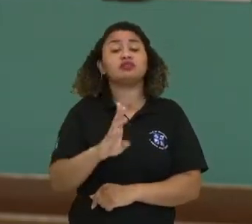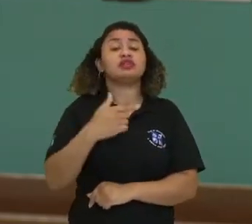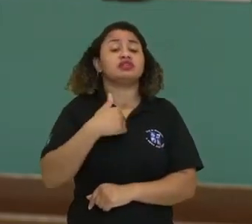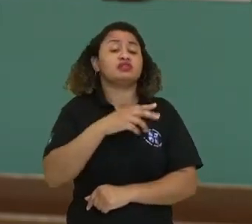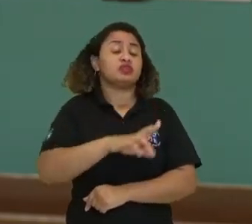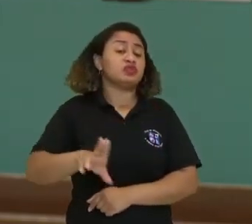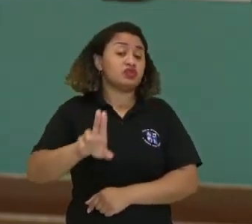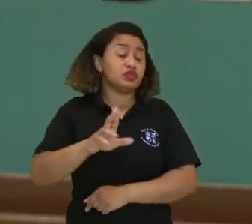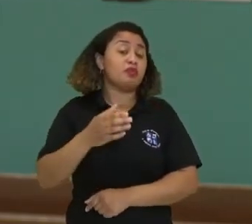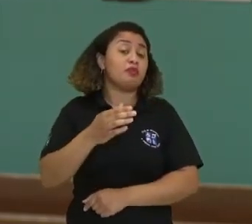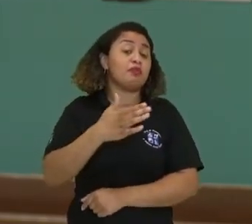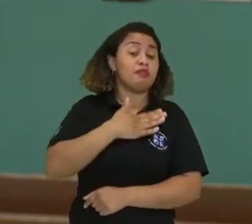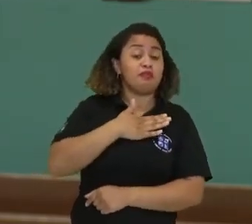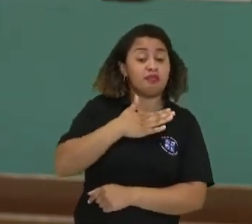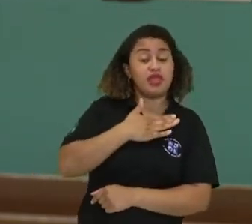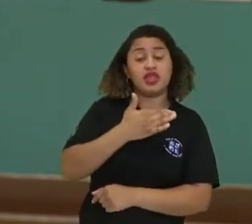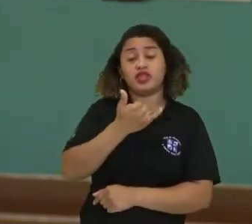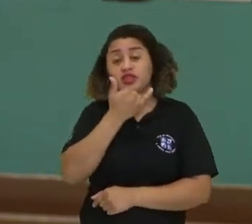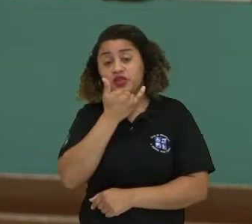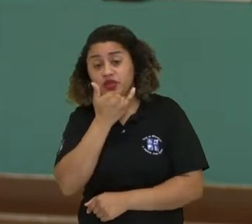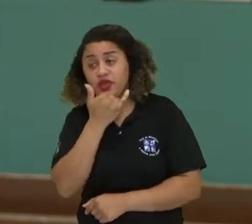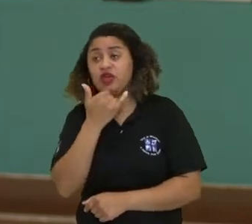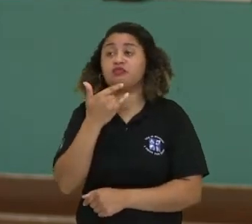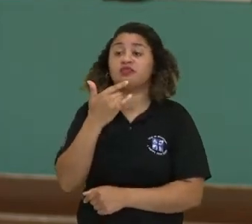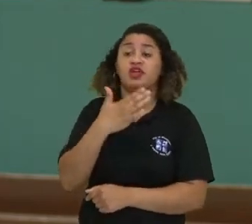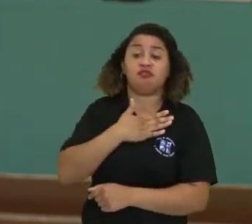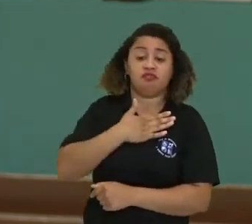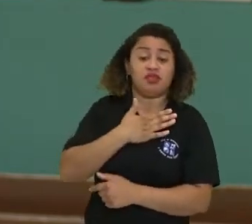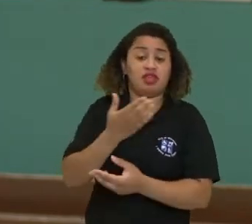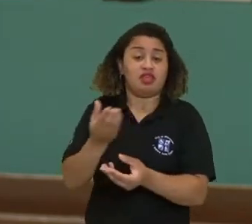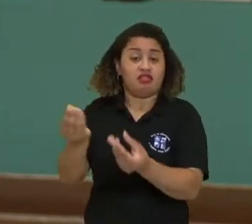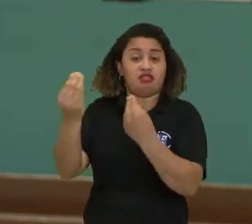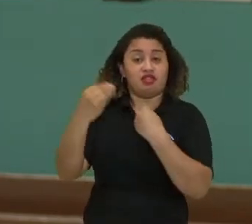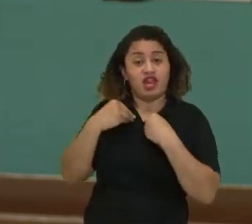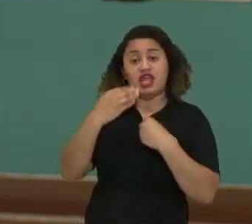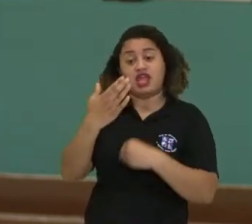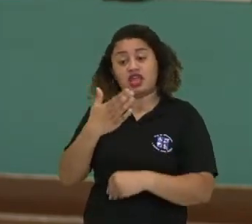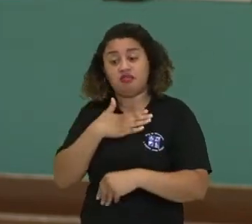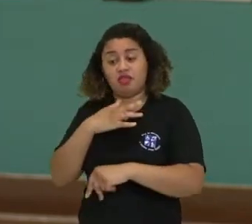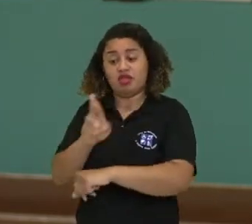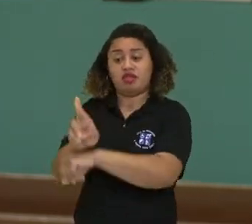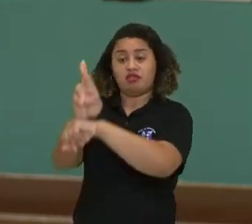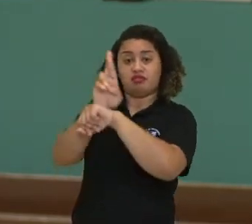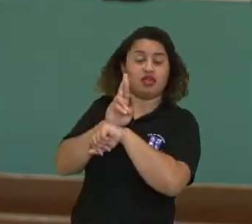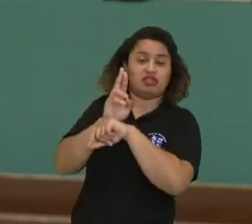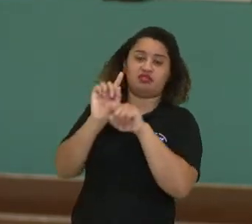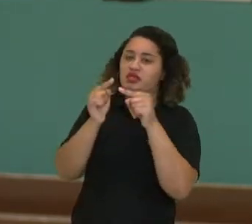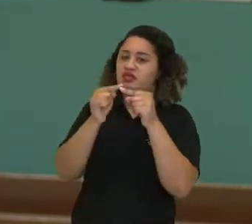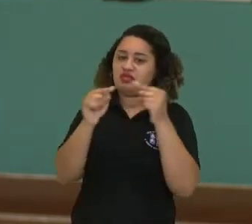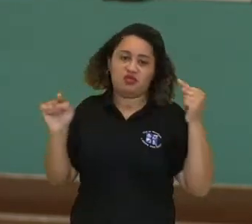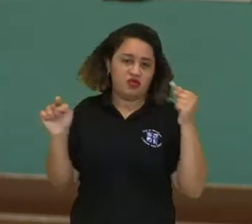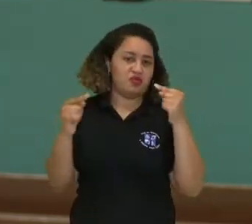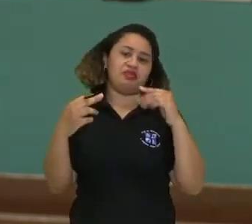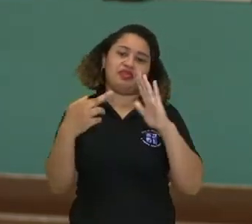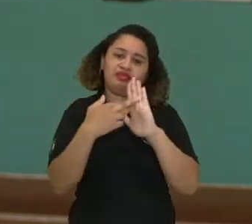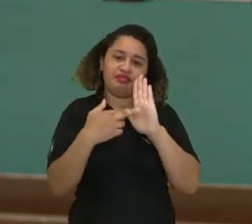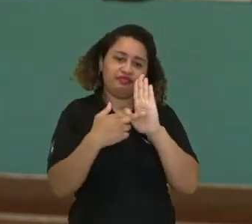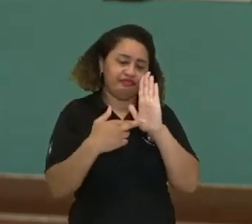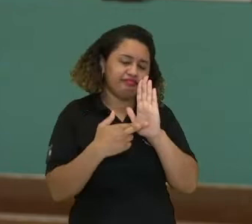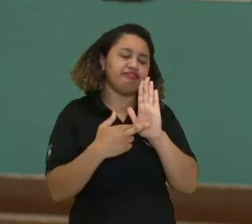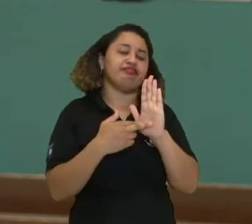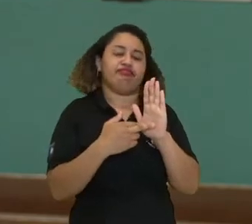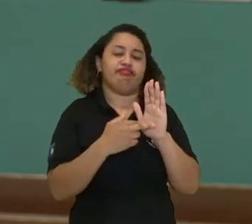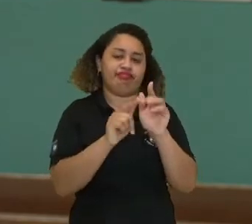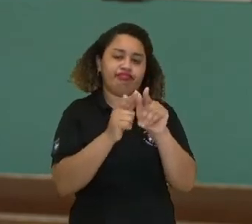me desculpe, me entregue, me empreste. Só que isso está em desacordo com a norma culta. Então, a norma padrão, a